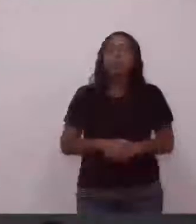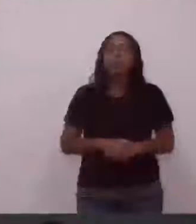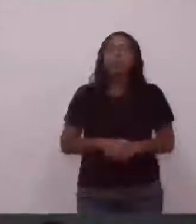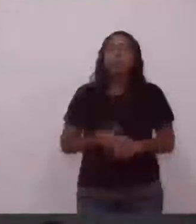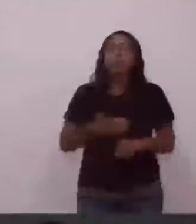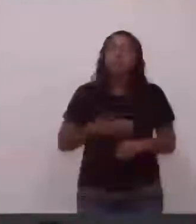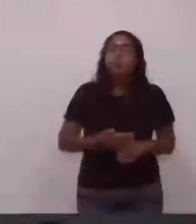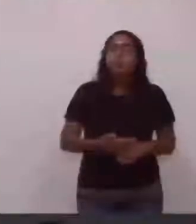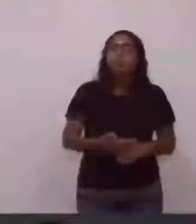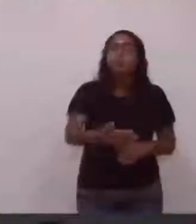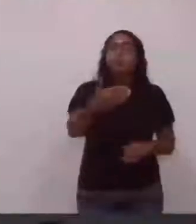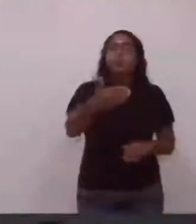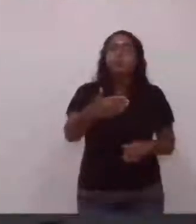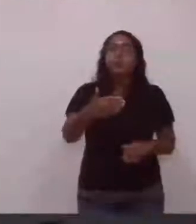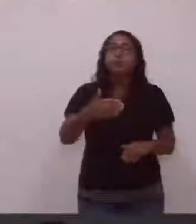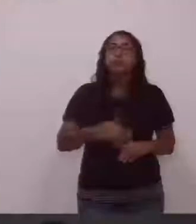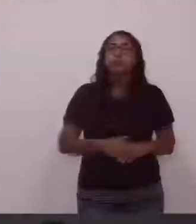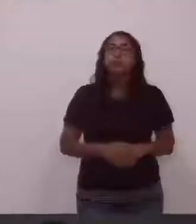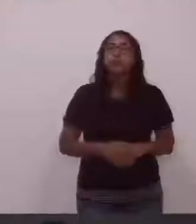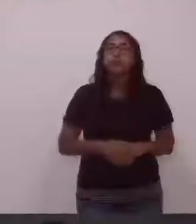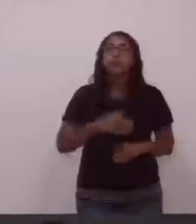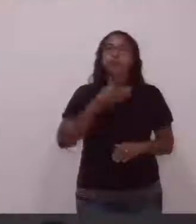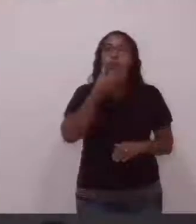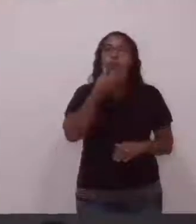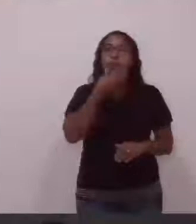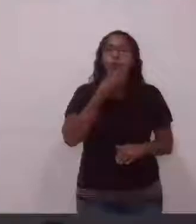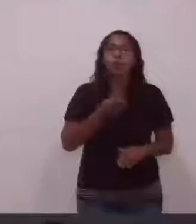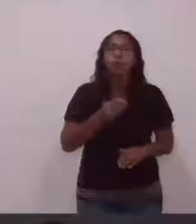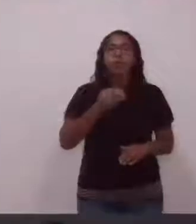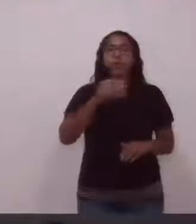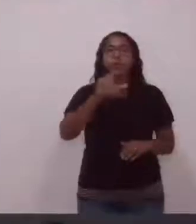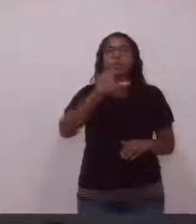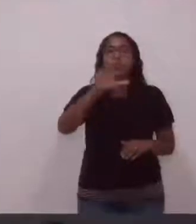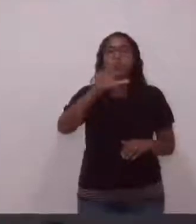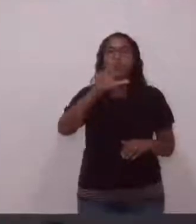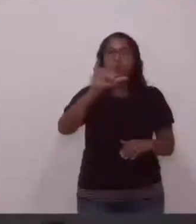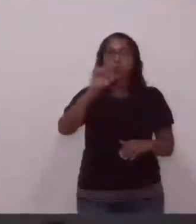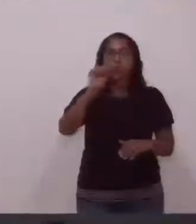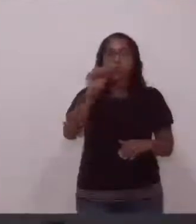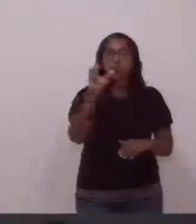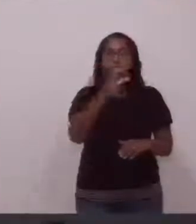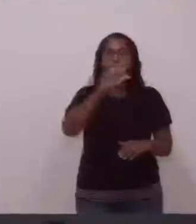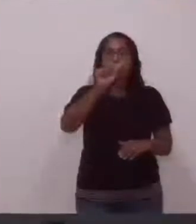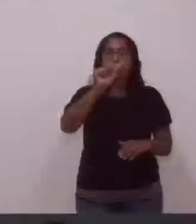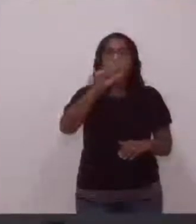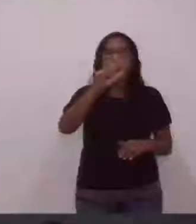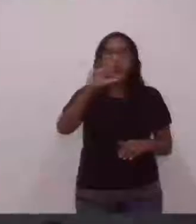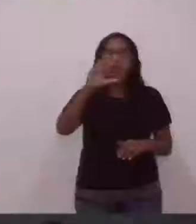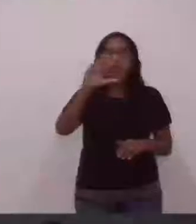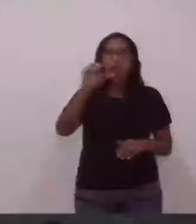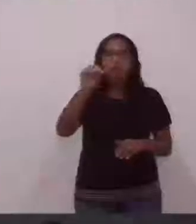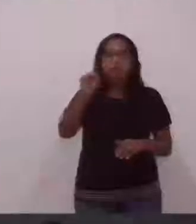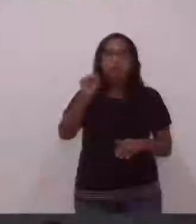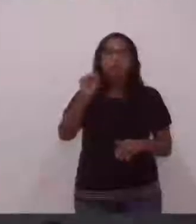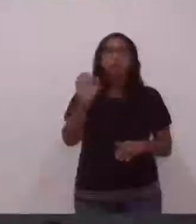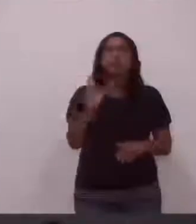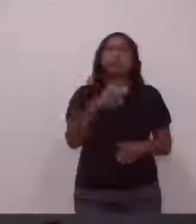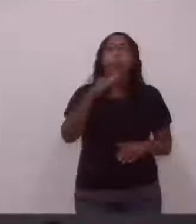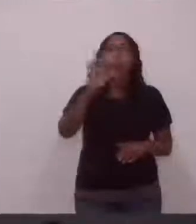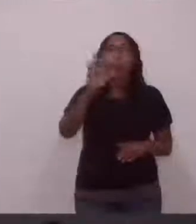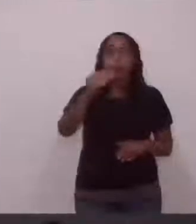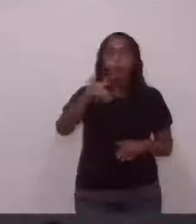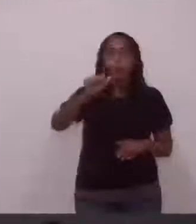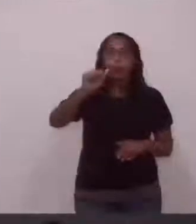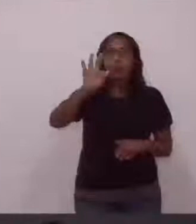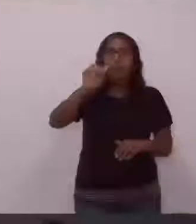Daremos assento ao suplente de vereador, o senhor Luiz Carlos Páfaro, em substituição ao vereador Edson PC, que é impedido de votar